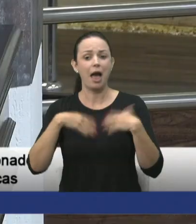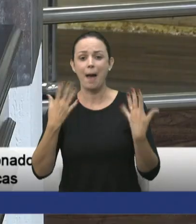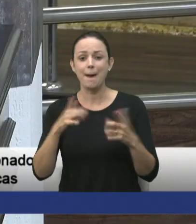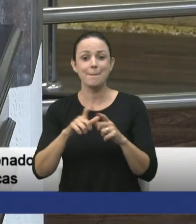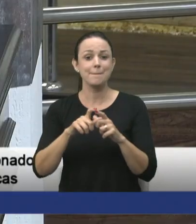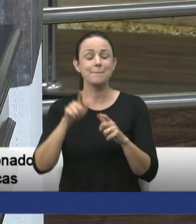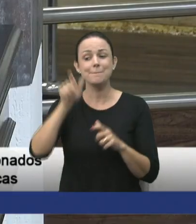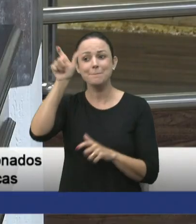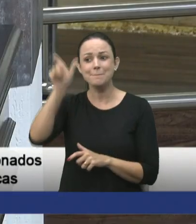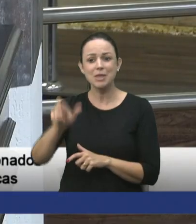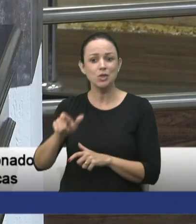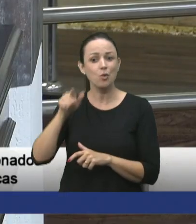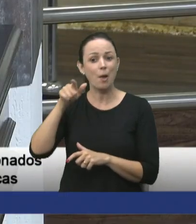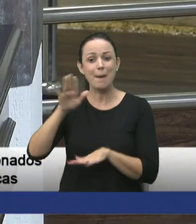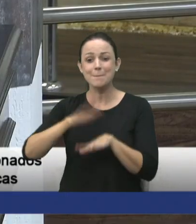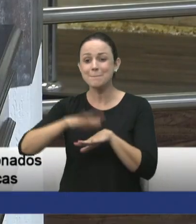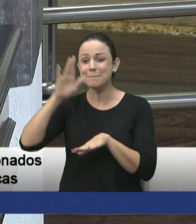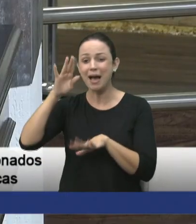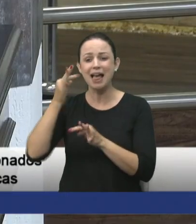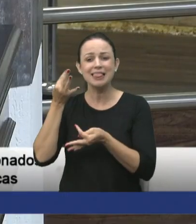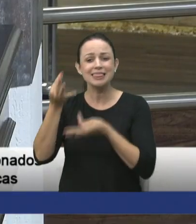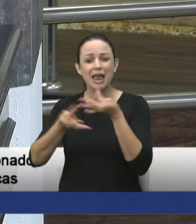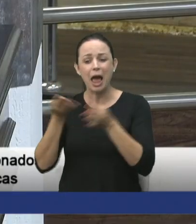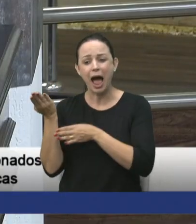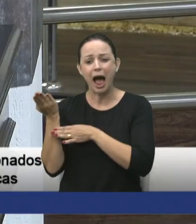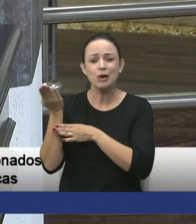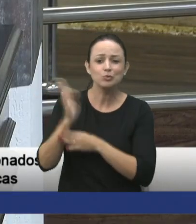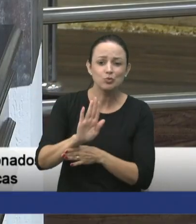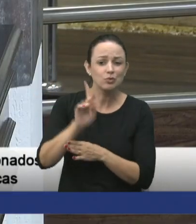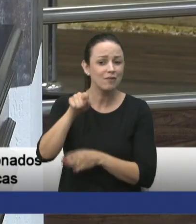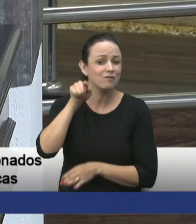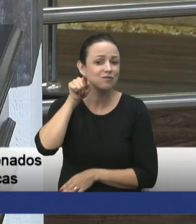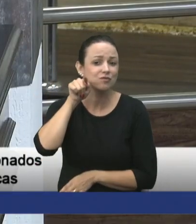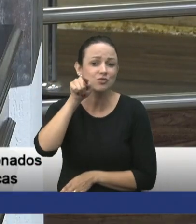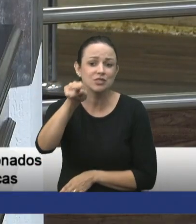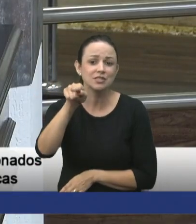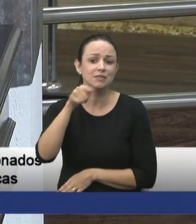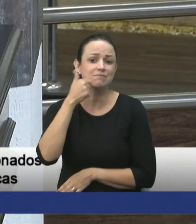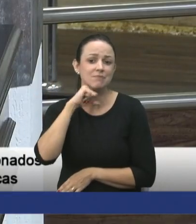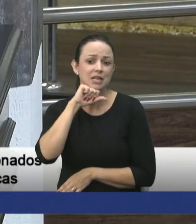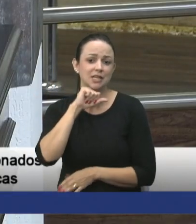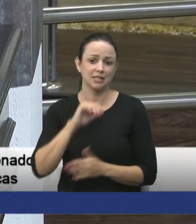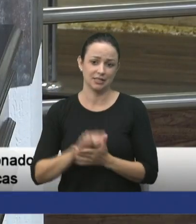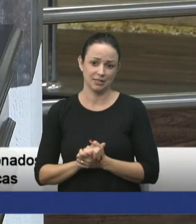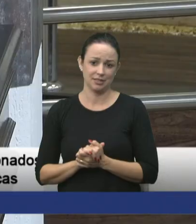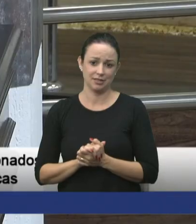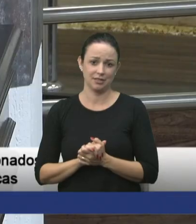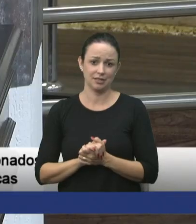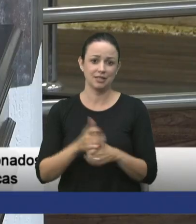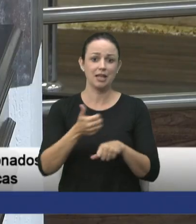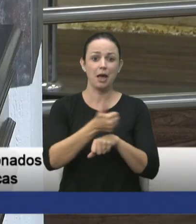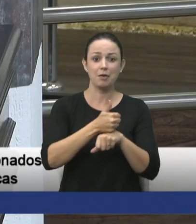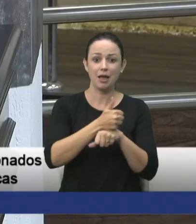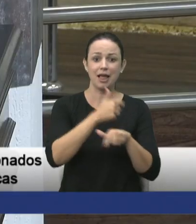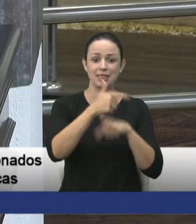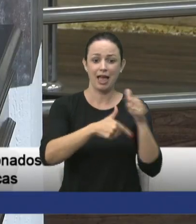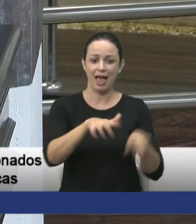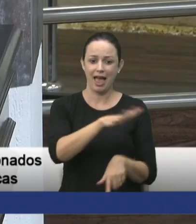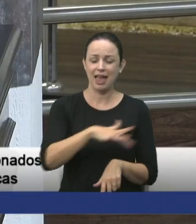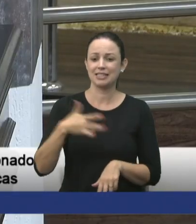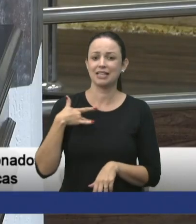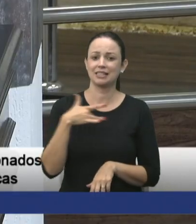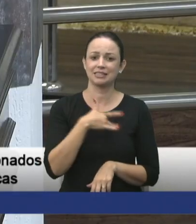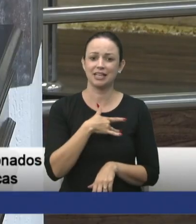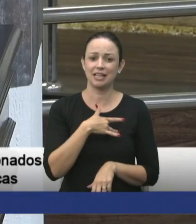é você. Não existe como a profissional trabalhar na área da saúde e